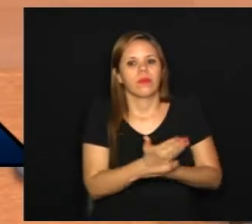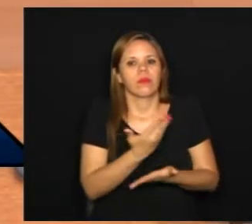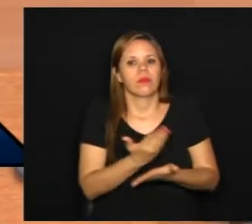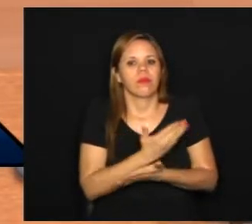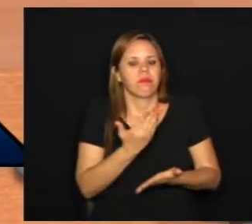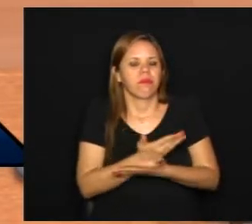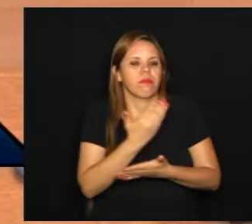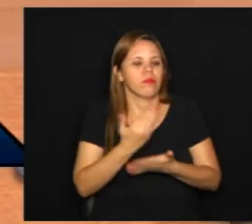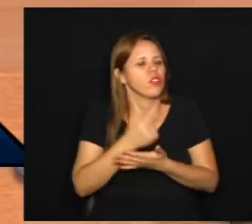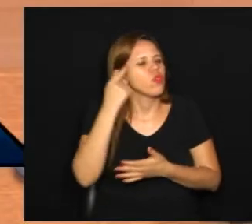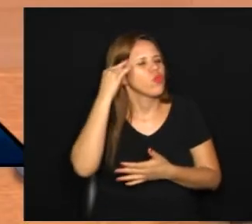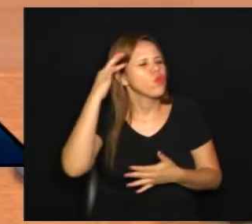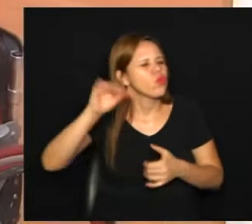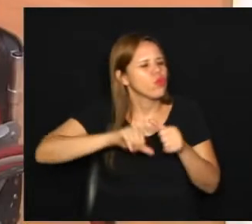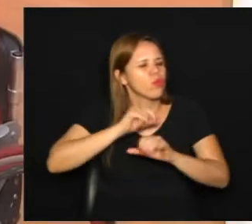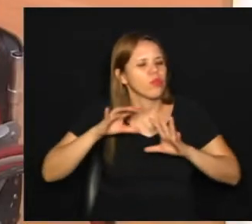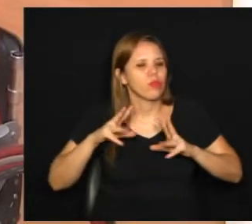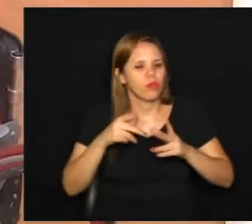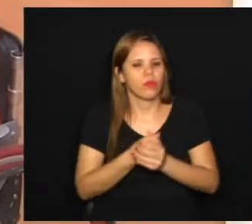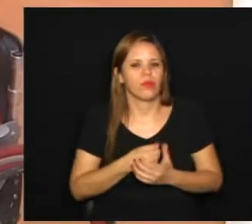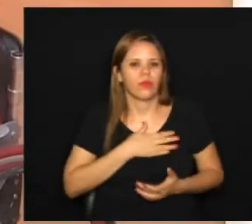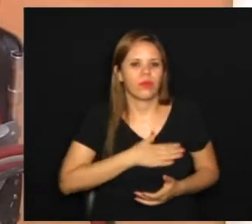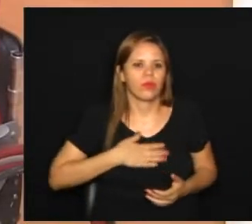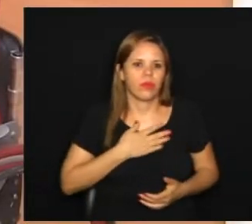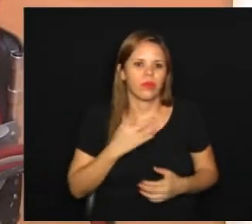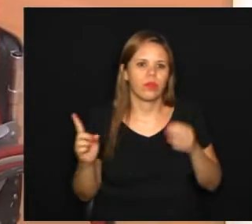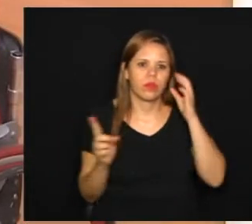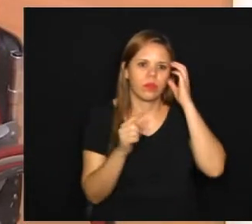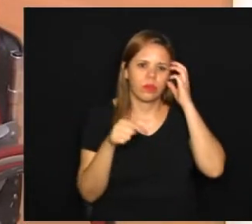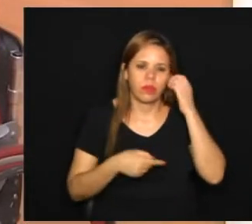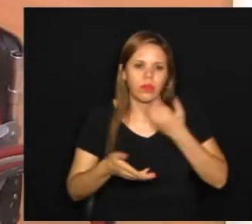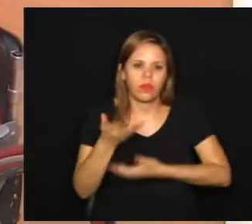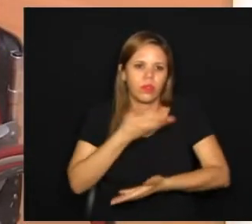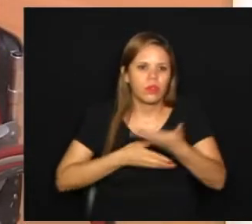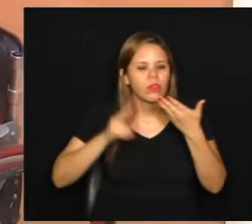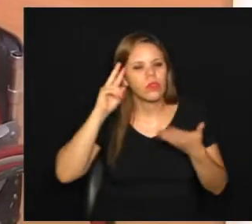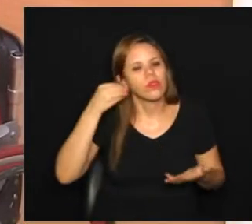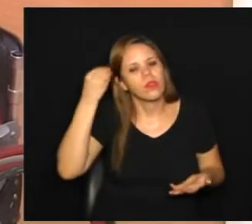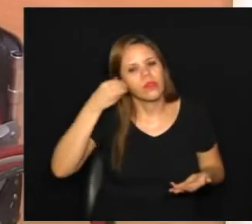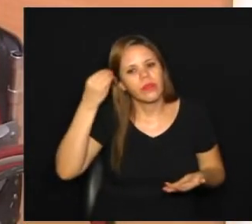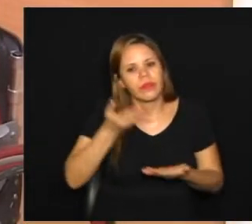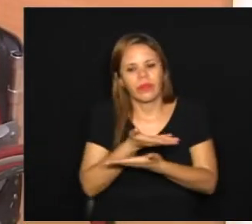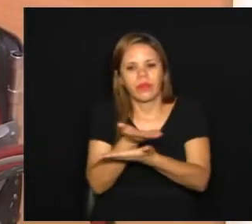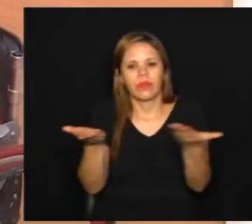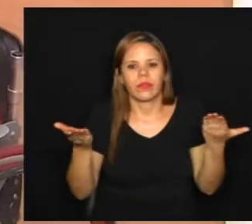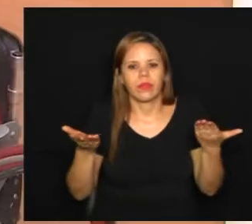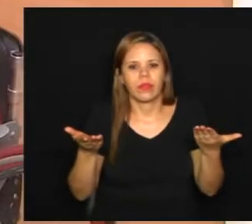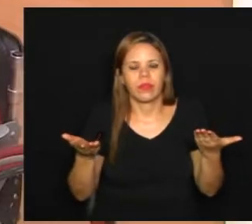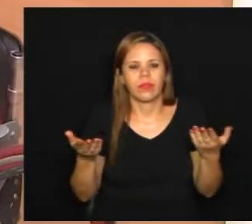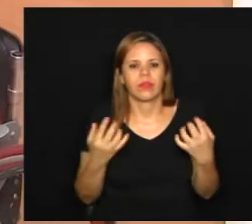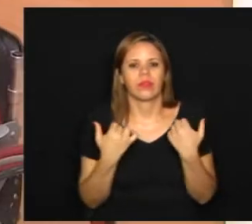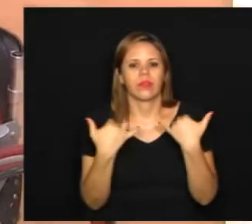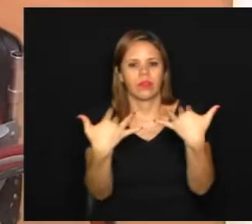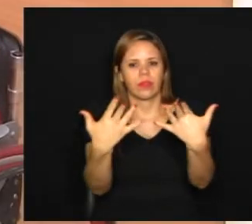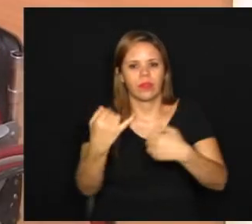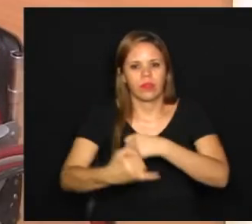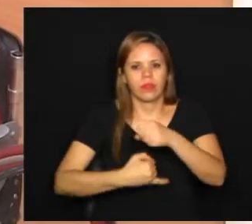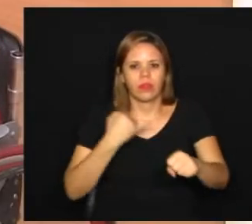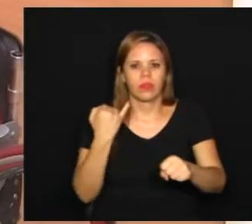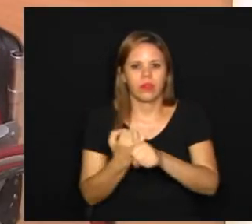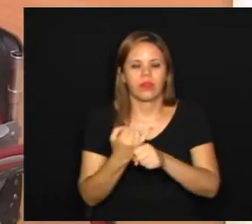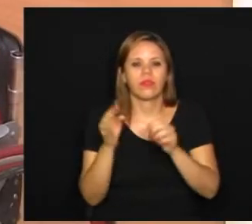livro Um Sonho Muda Tudo. Um privilégio estar aqui, poder compartilhar minha história de vida com você que está aí do outro lado, na internet,